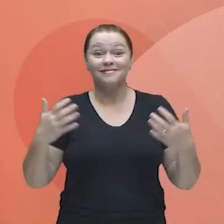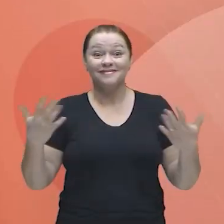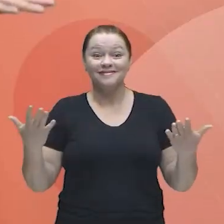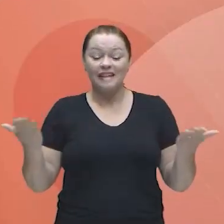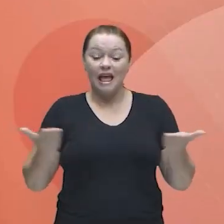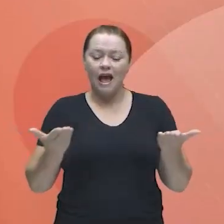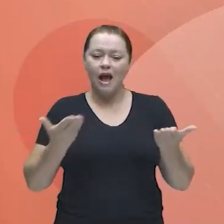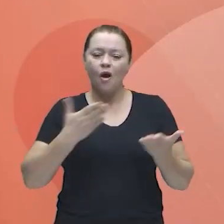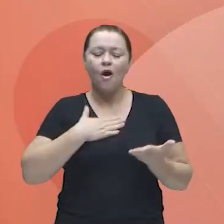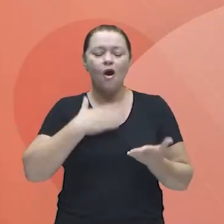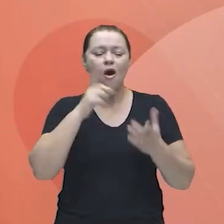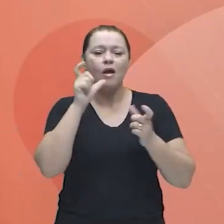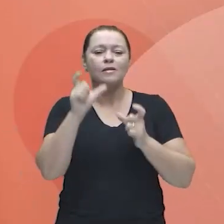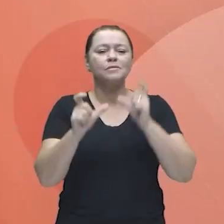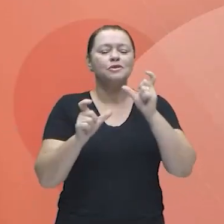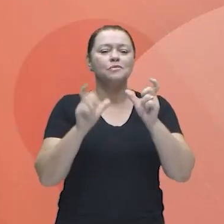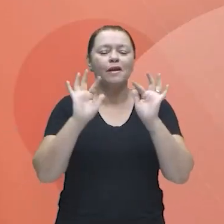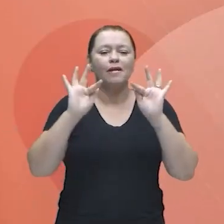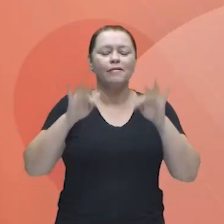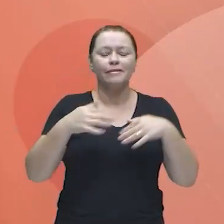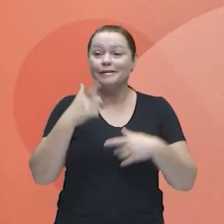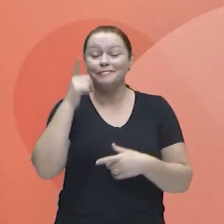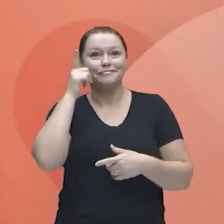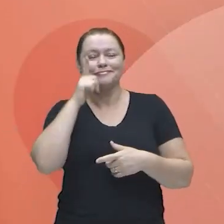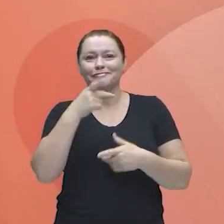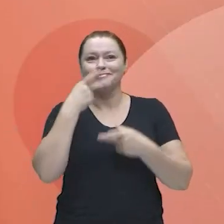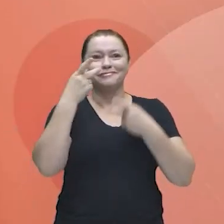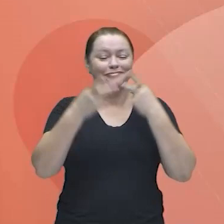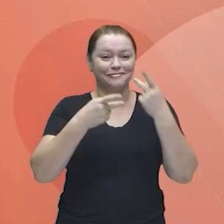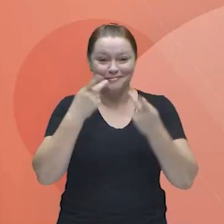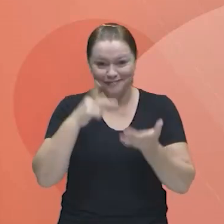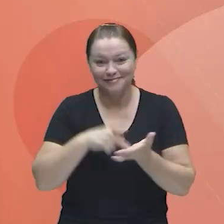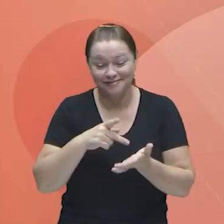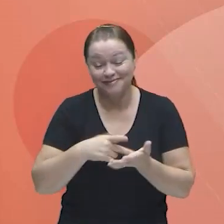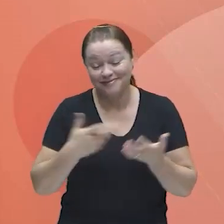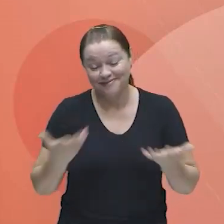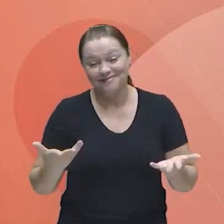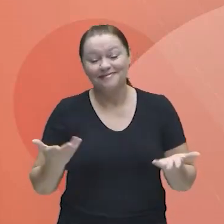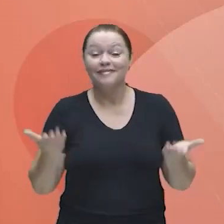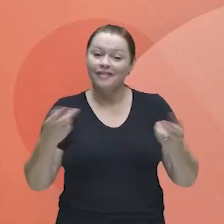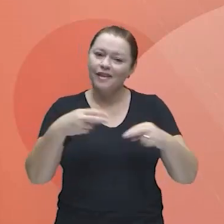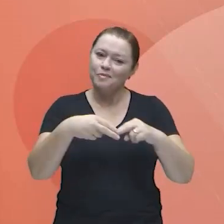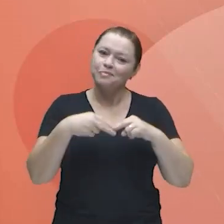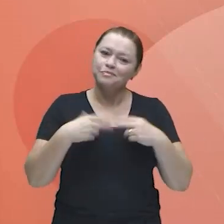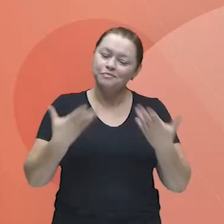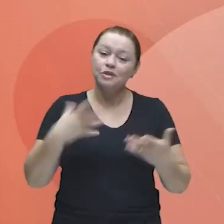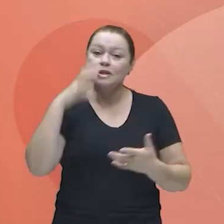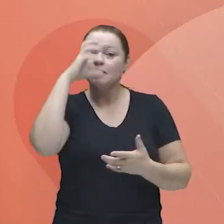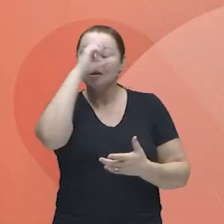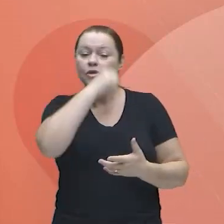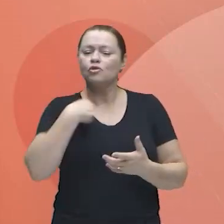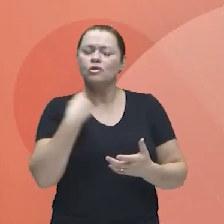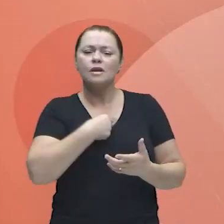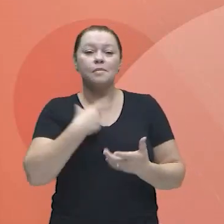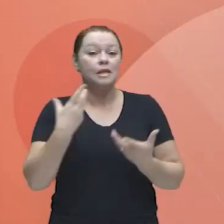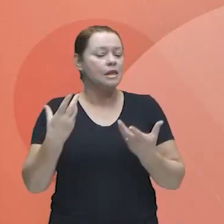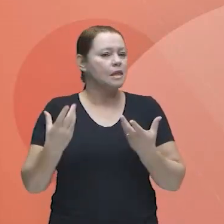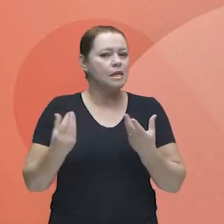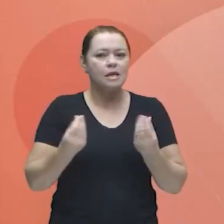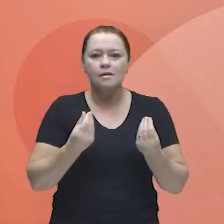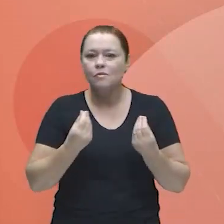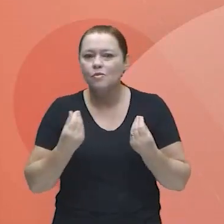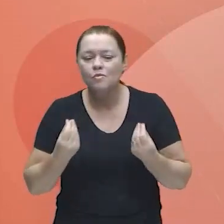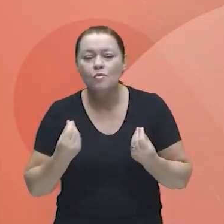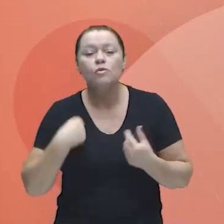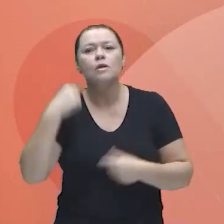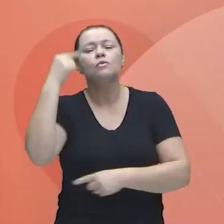Considerações finais, quase não saiu agorinha, não é verdade? Então, nós aprendemos muito hoje. Sabe o que eu estou pensando? Estou pensando em